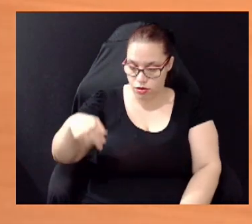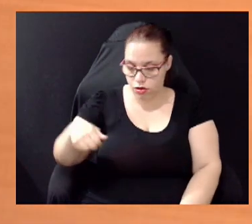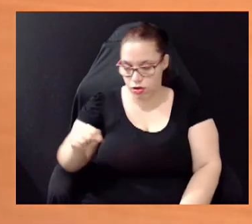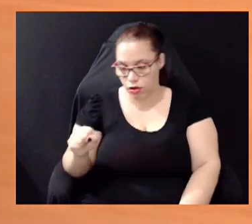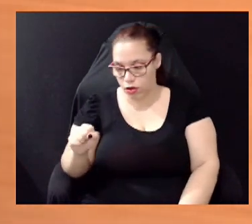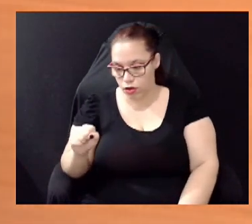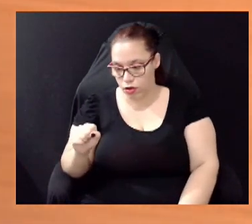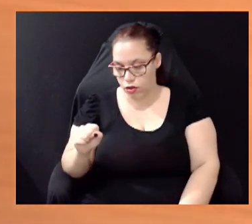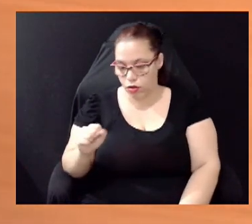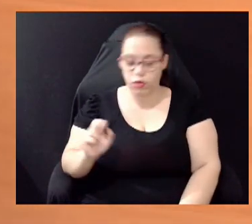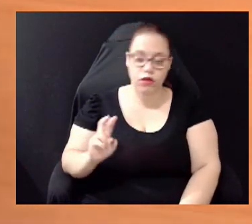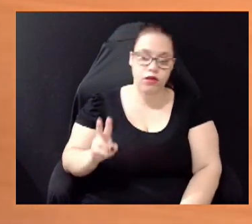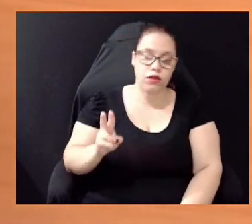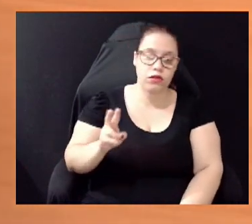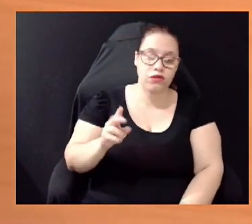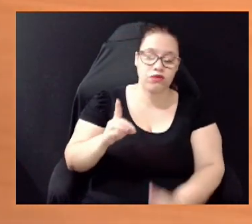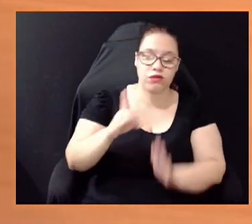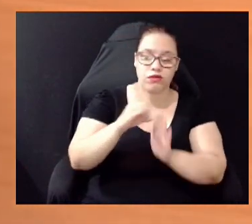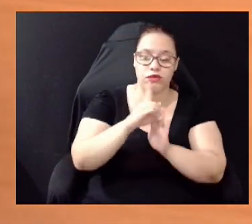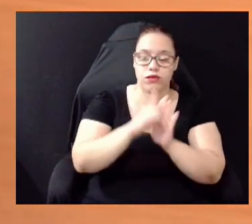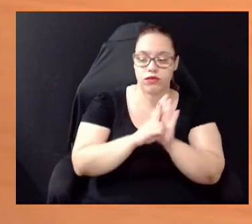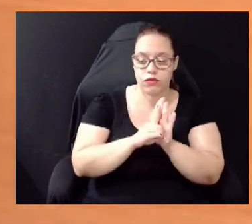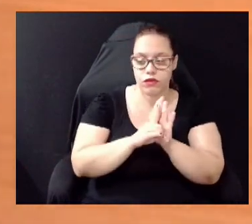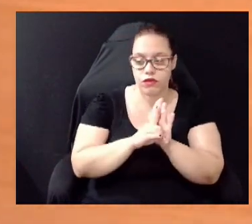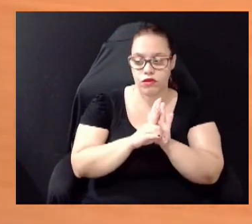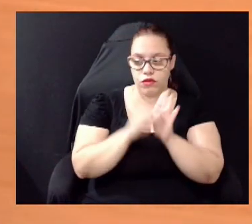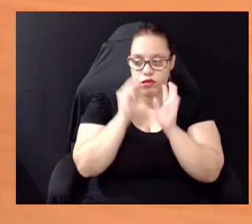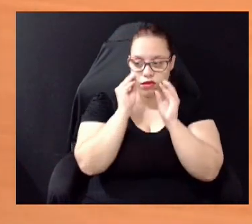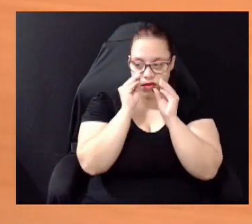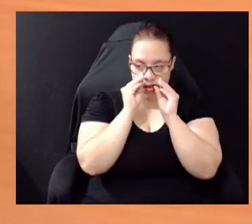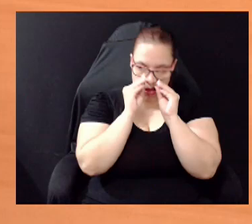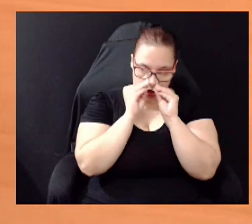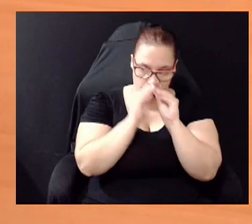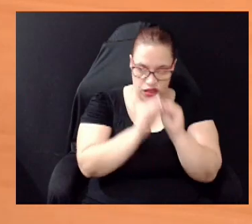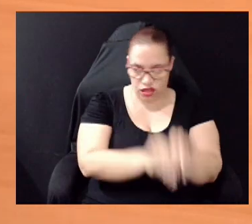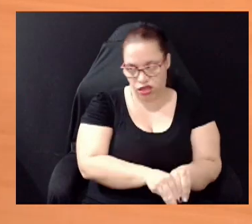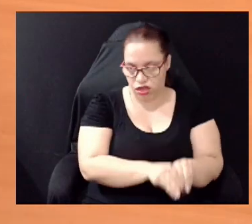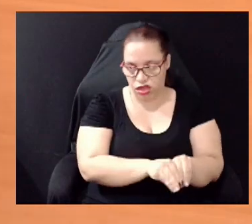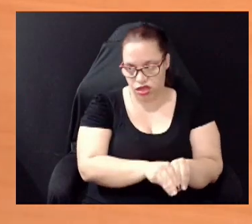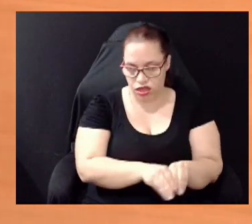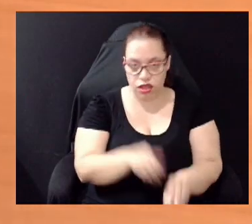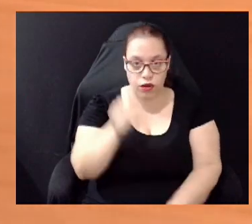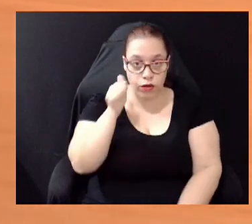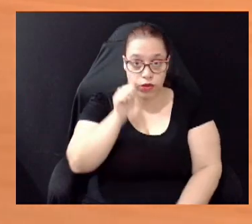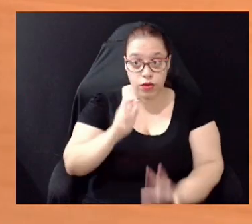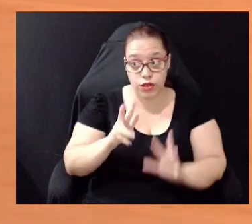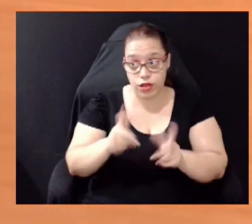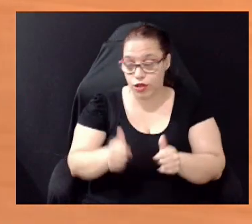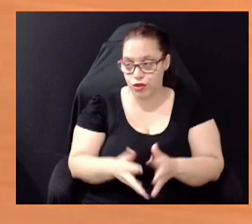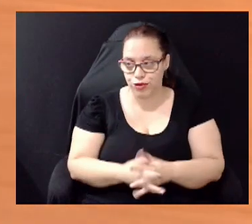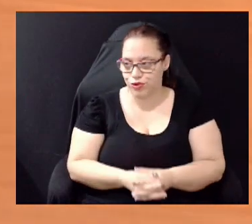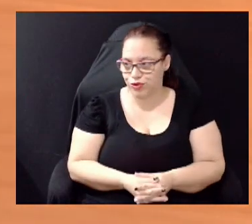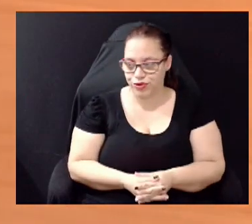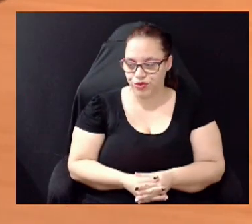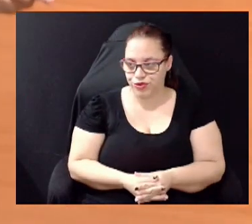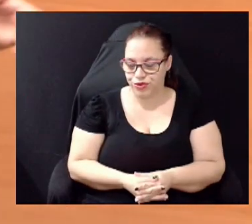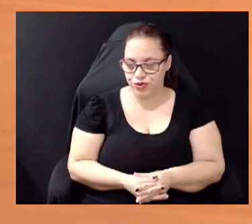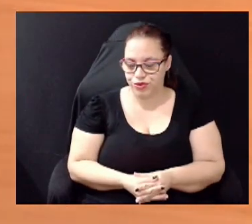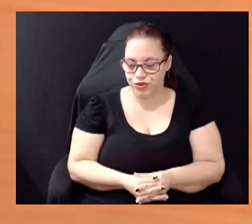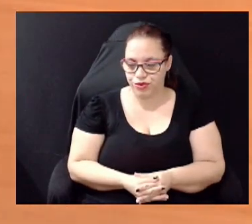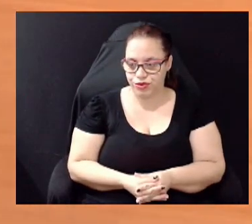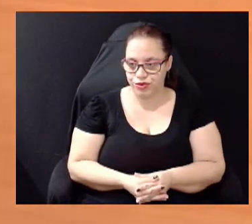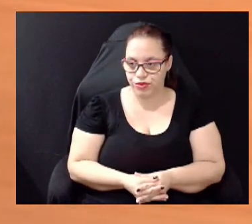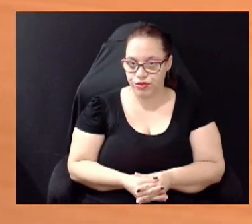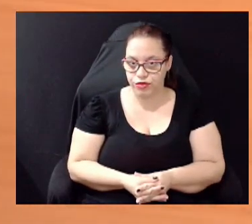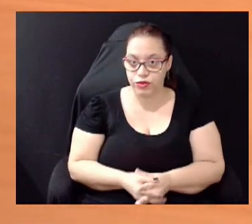os direitos nós somos negados a todos os tempos. Mulher no geral, né? Sempre os homens